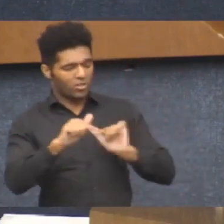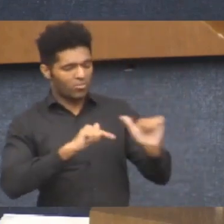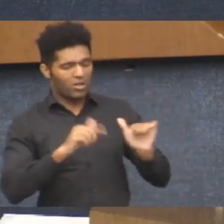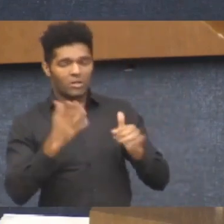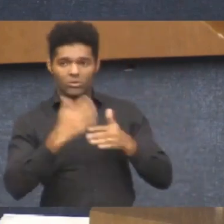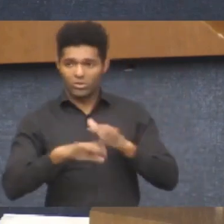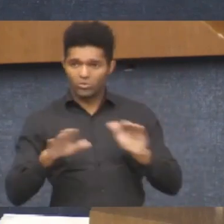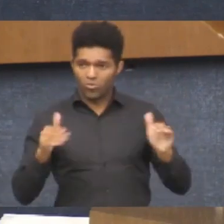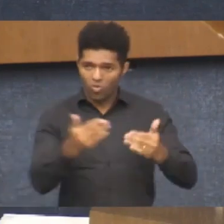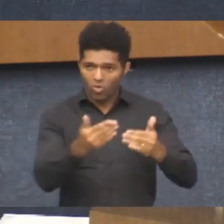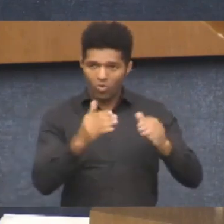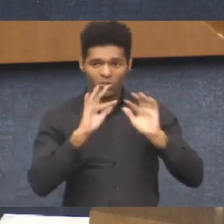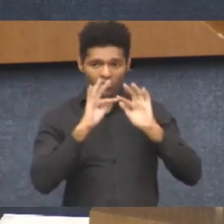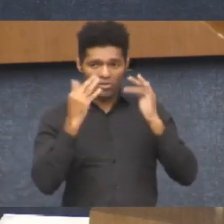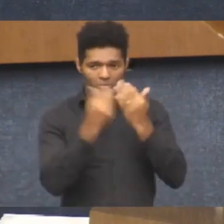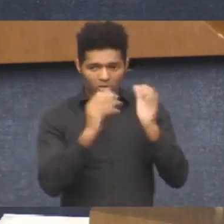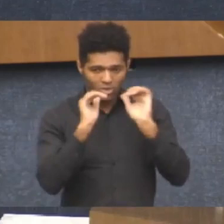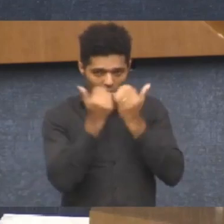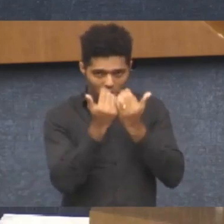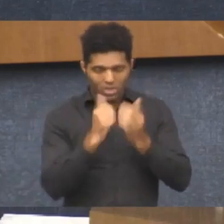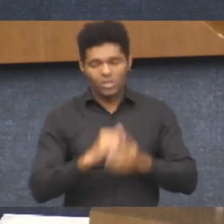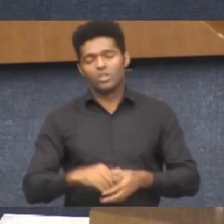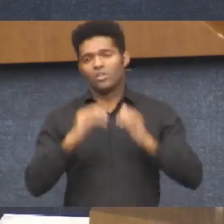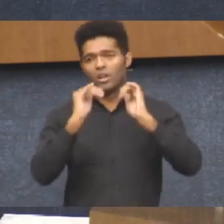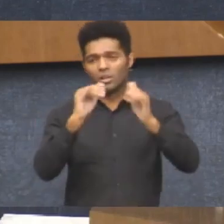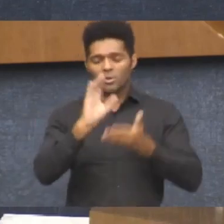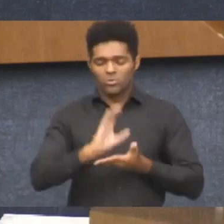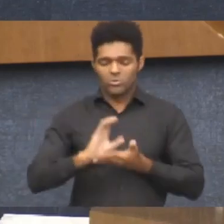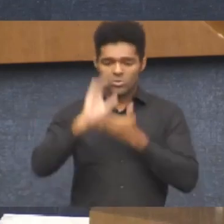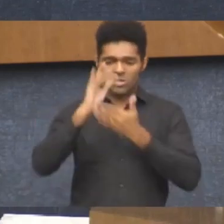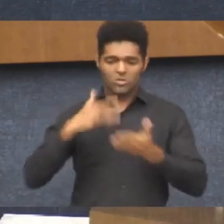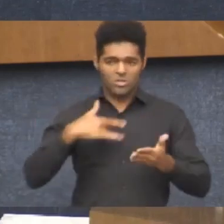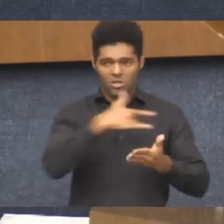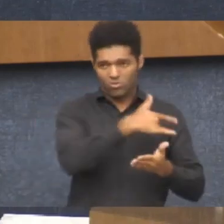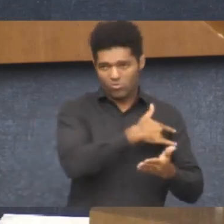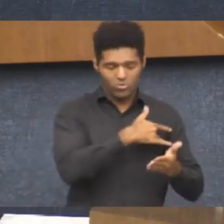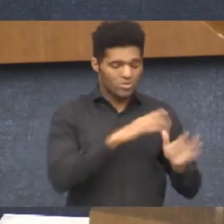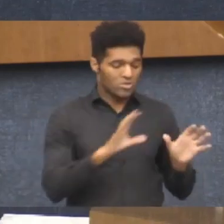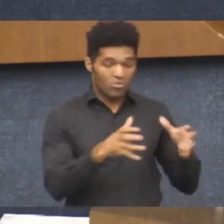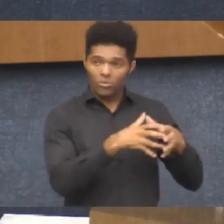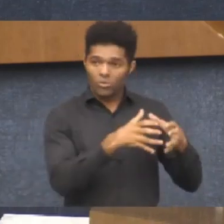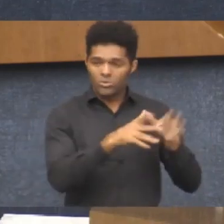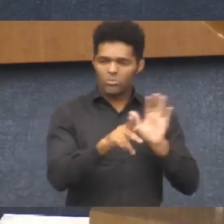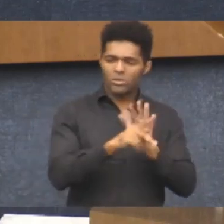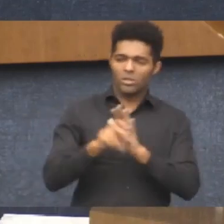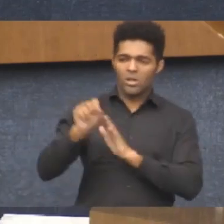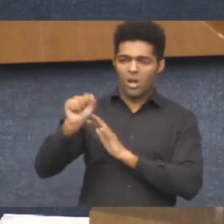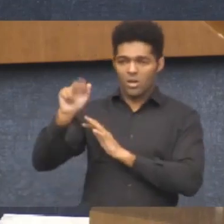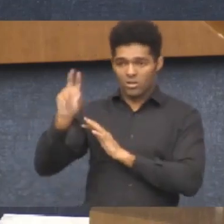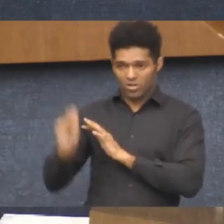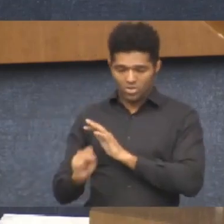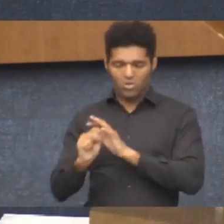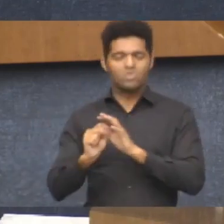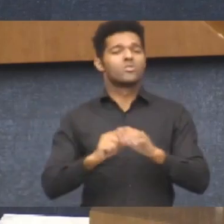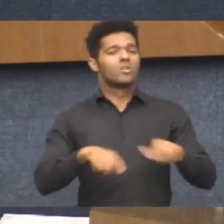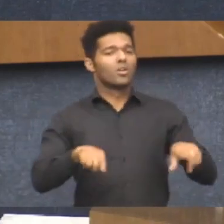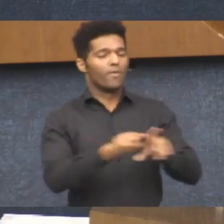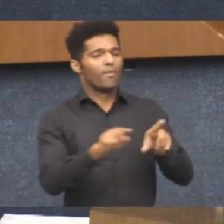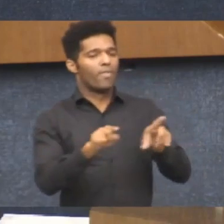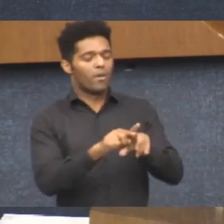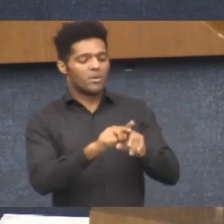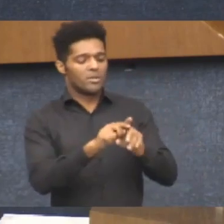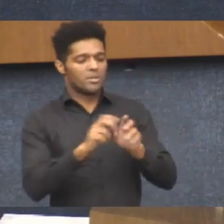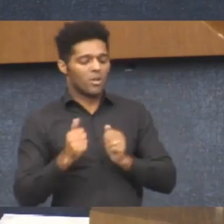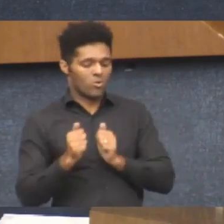de saúde são órgãos deliberativos do SUS e que também está, né, é um grande parceiro